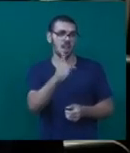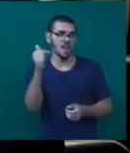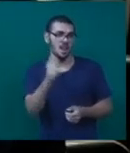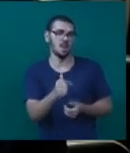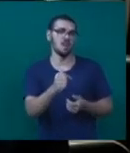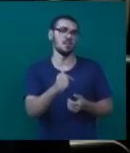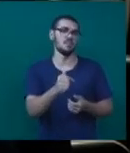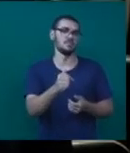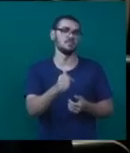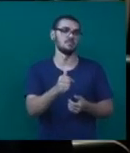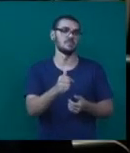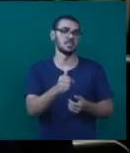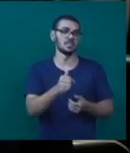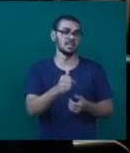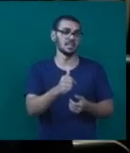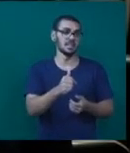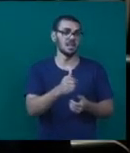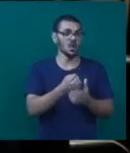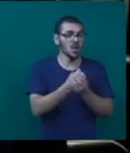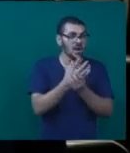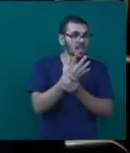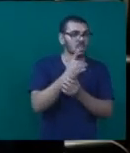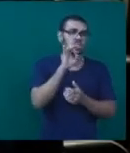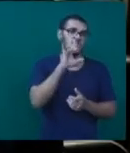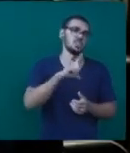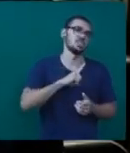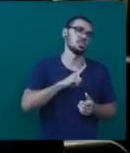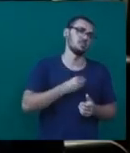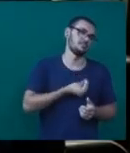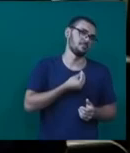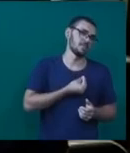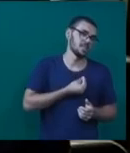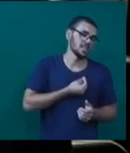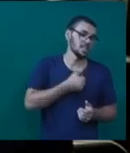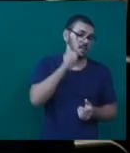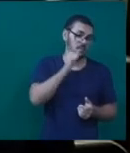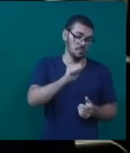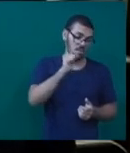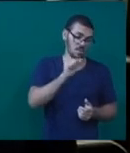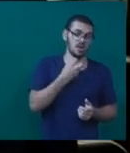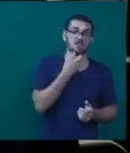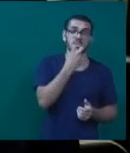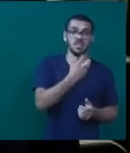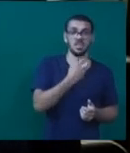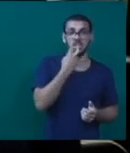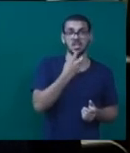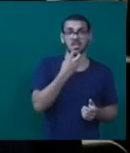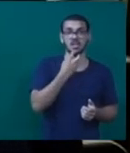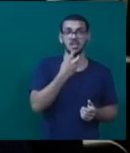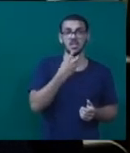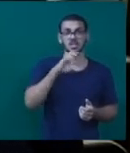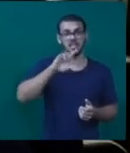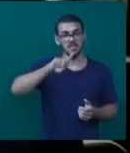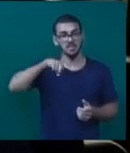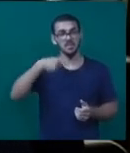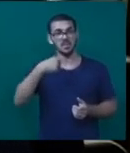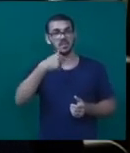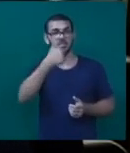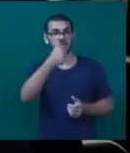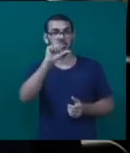1977. De início, era formado só por vozes femininas. Em 79, ele